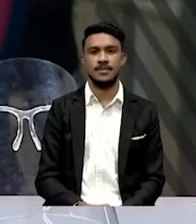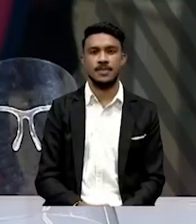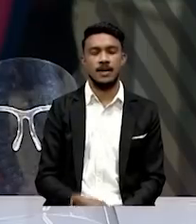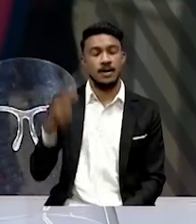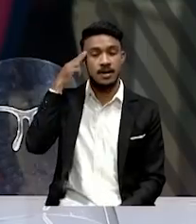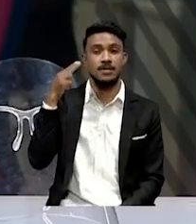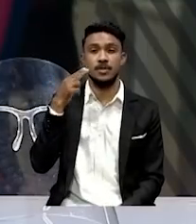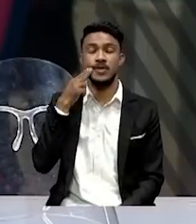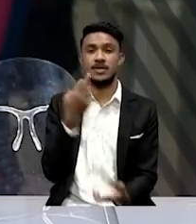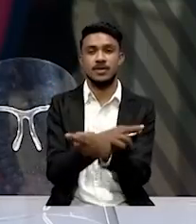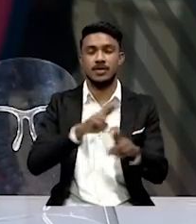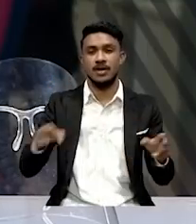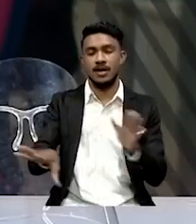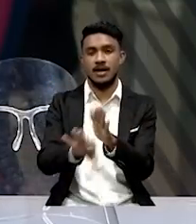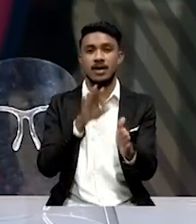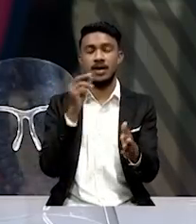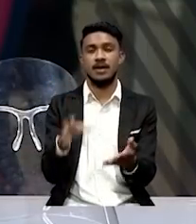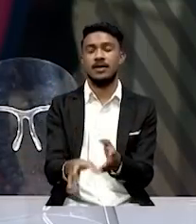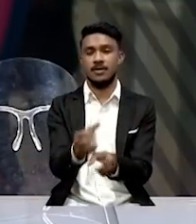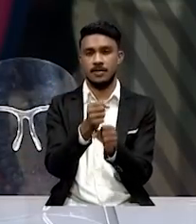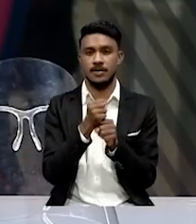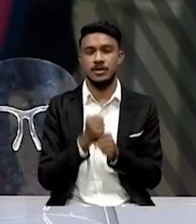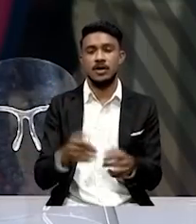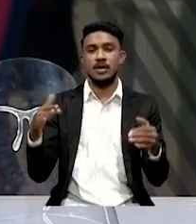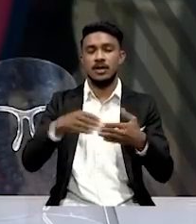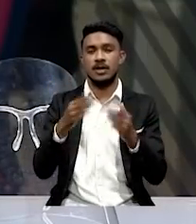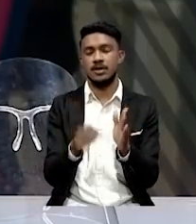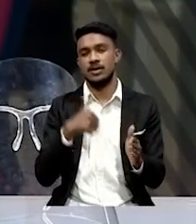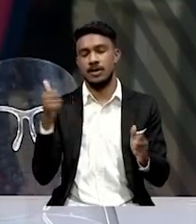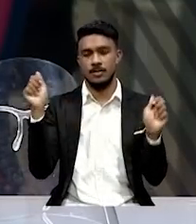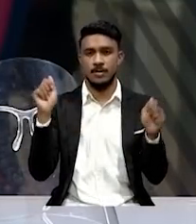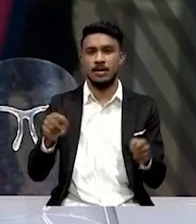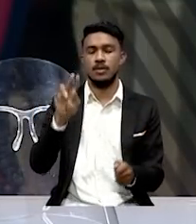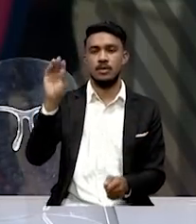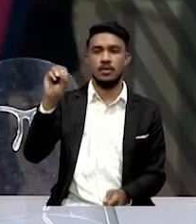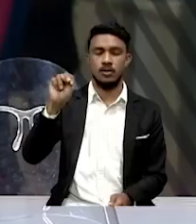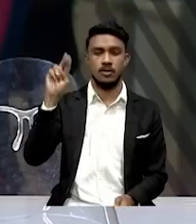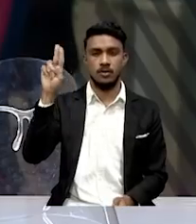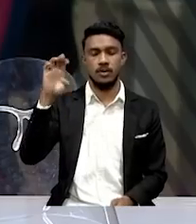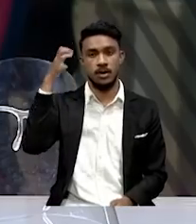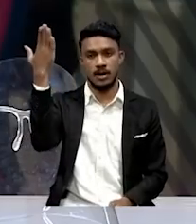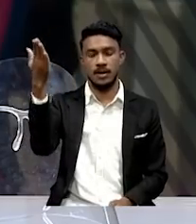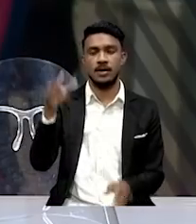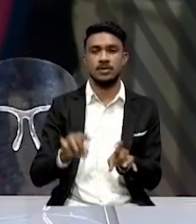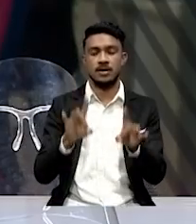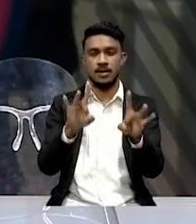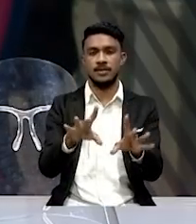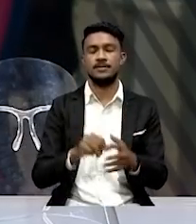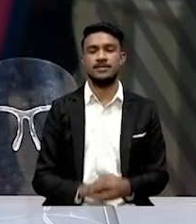Suzana Mzorta Rezei tem a recomendação russa liderança Balong, onde lidera a missão ONU e a Guiné-Bissau.